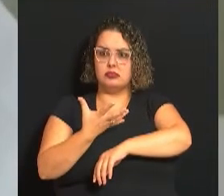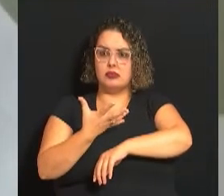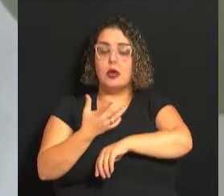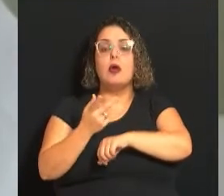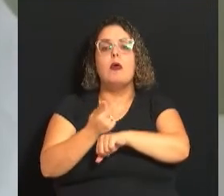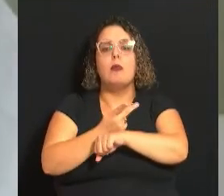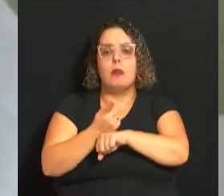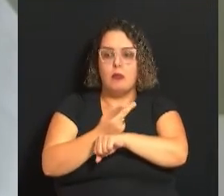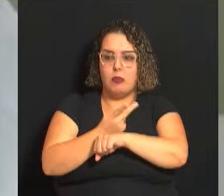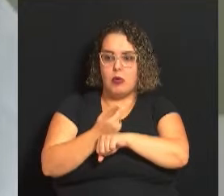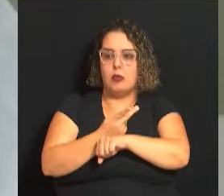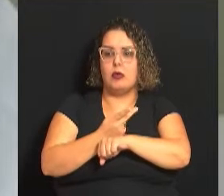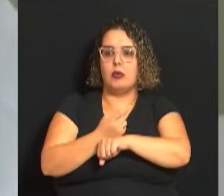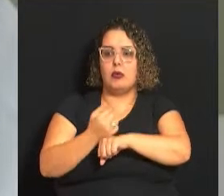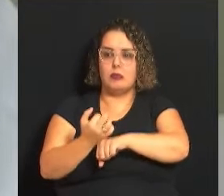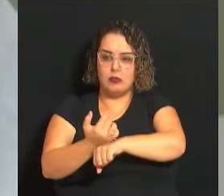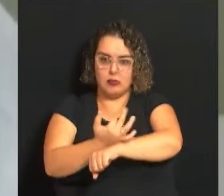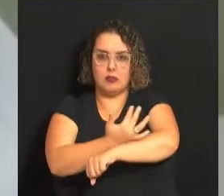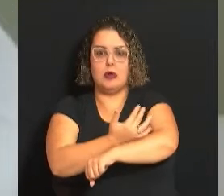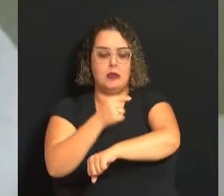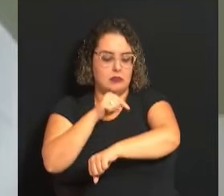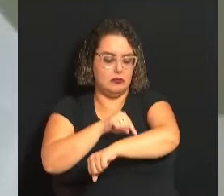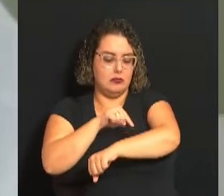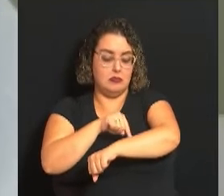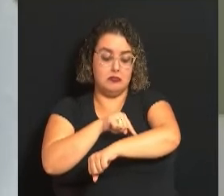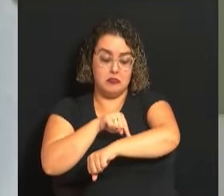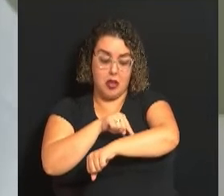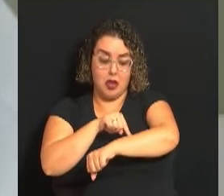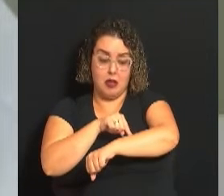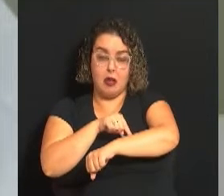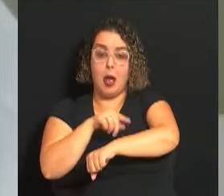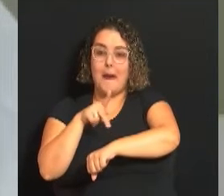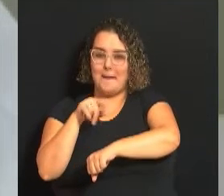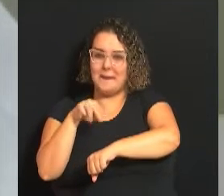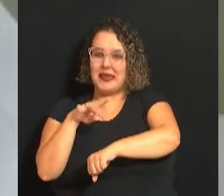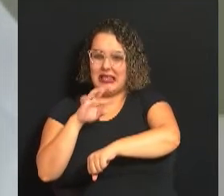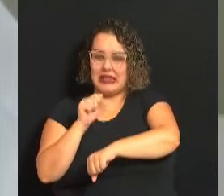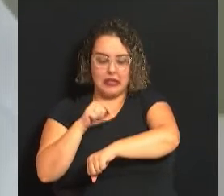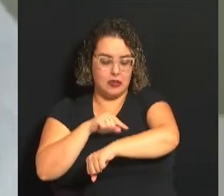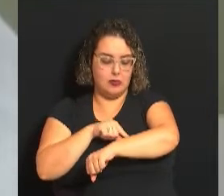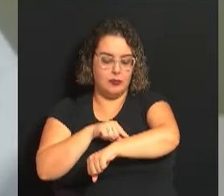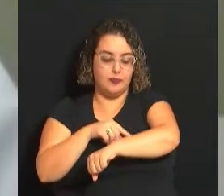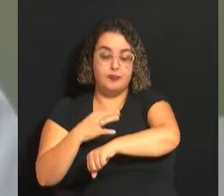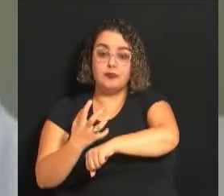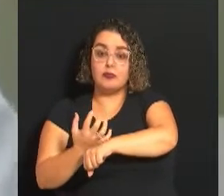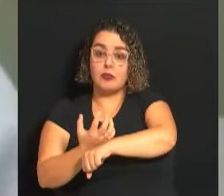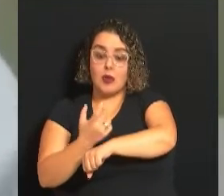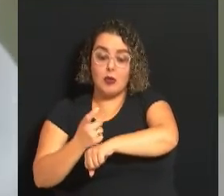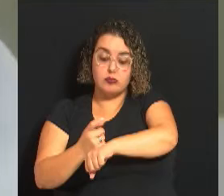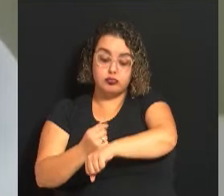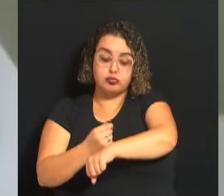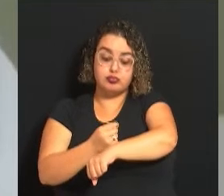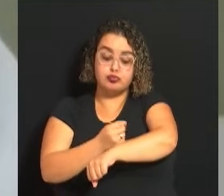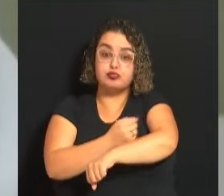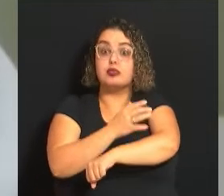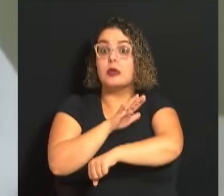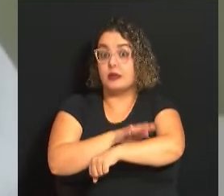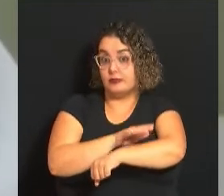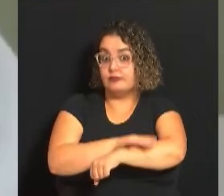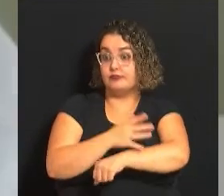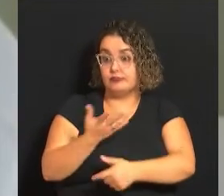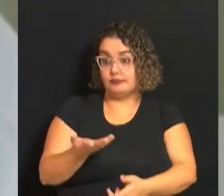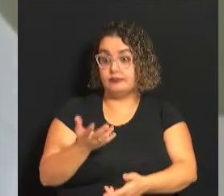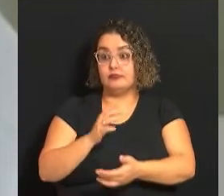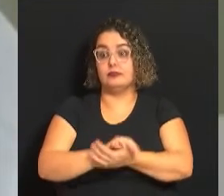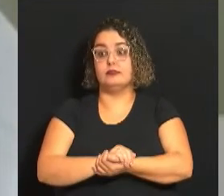procura um dermatologista para ver se essa pinta não é um câncer de pele. Se você ficou afônico, está